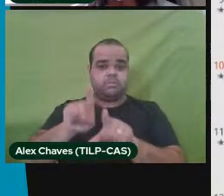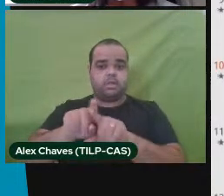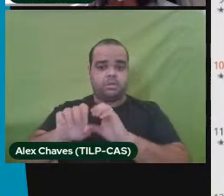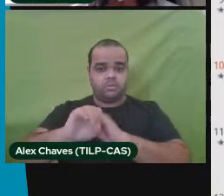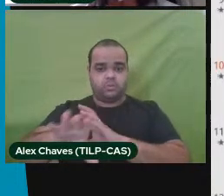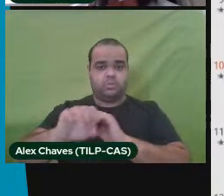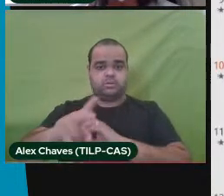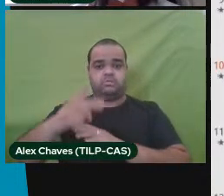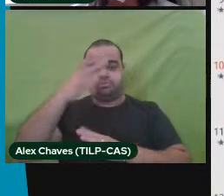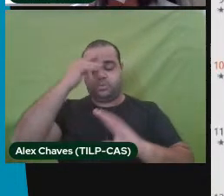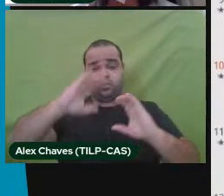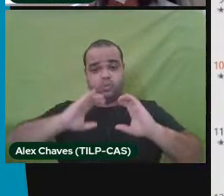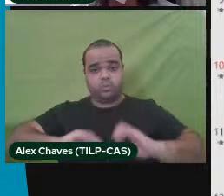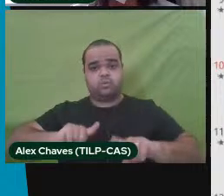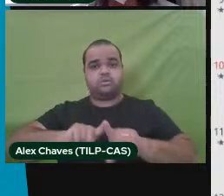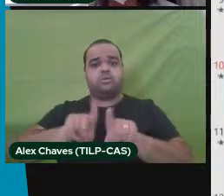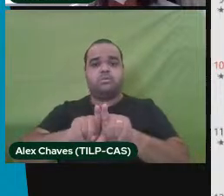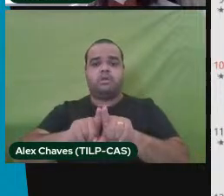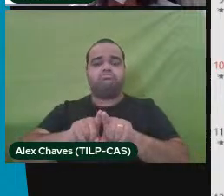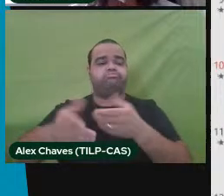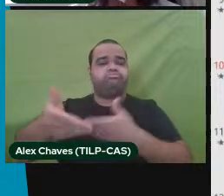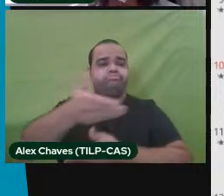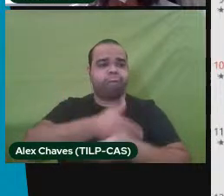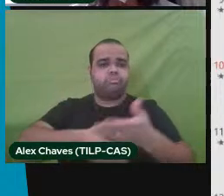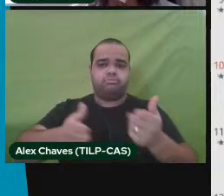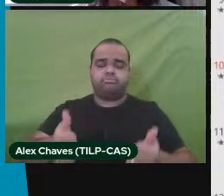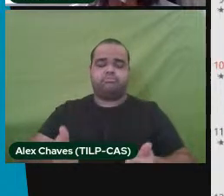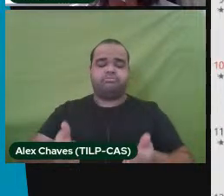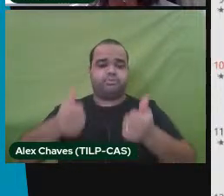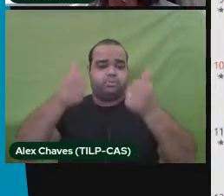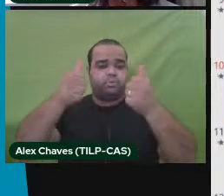a cidadania e sustentabilidade.